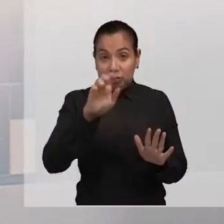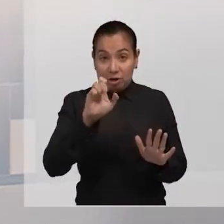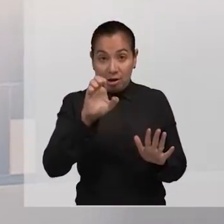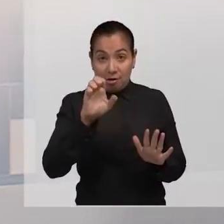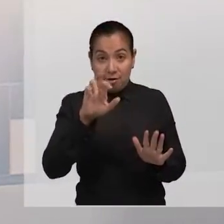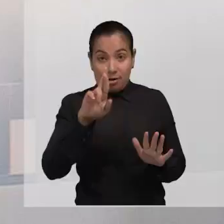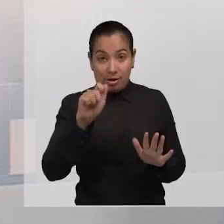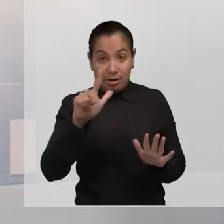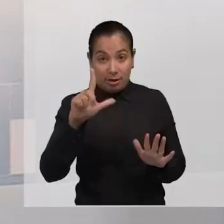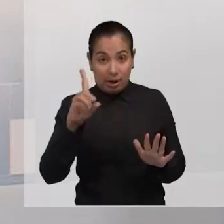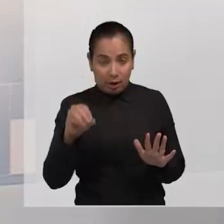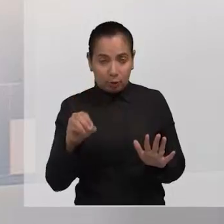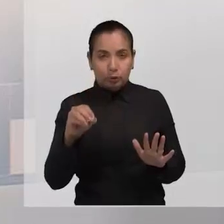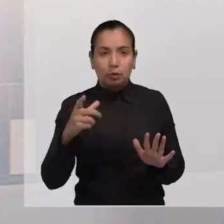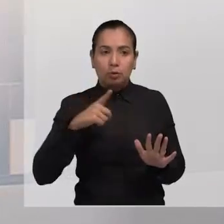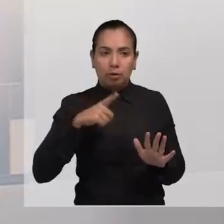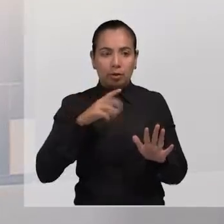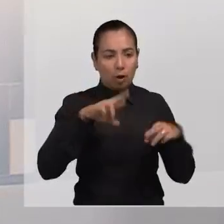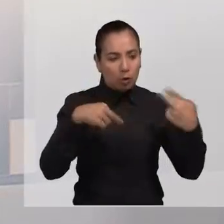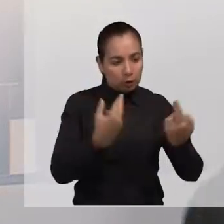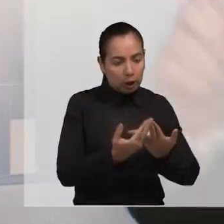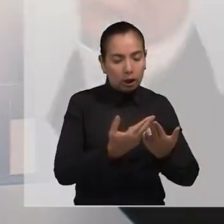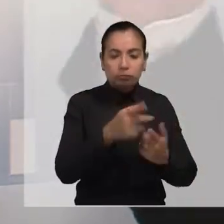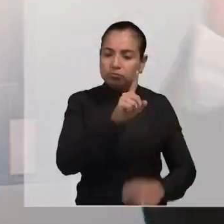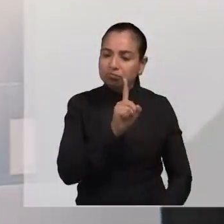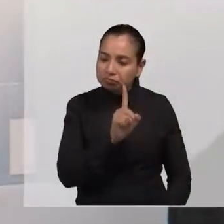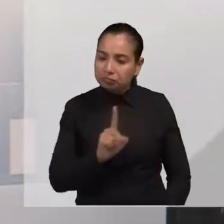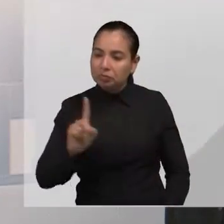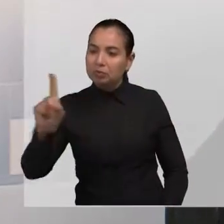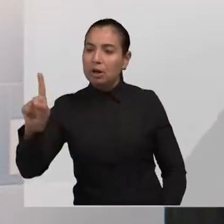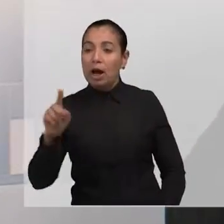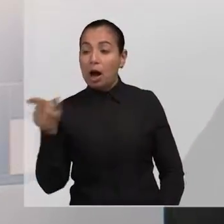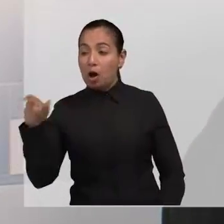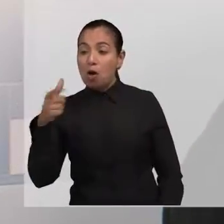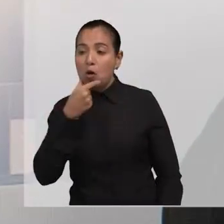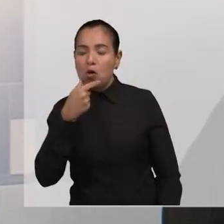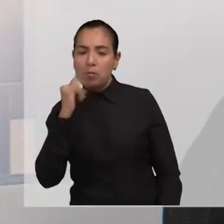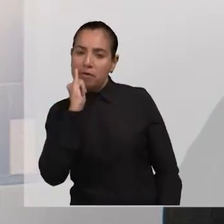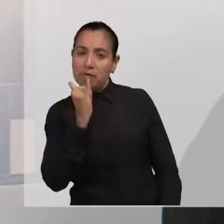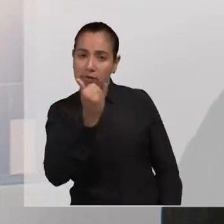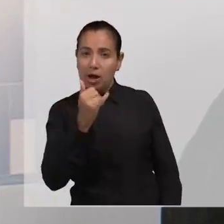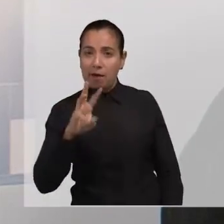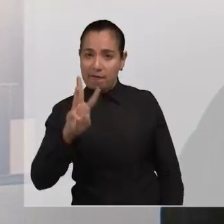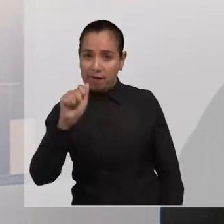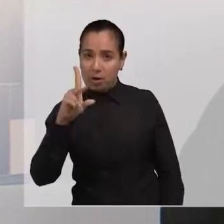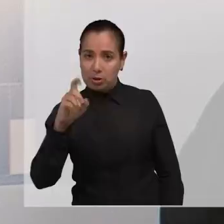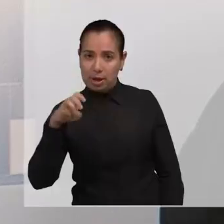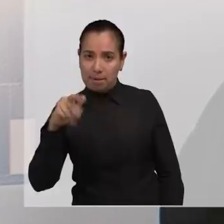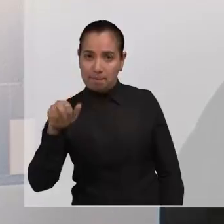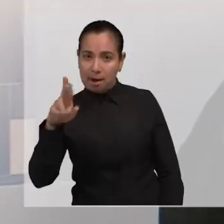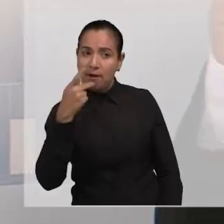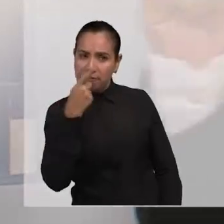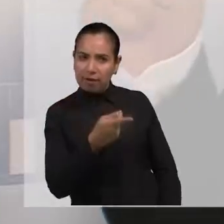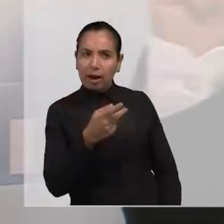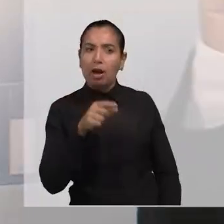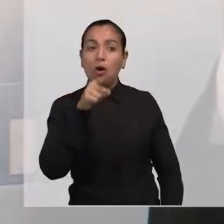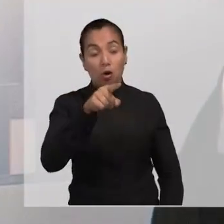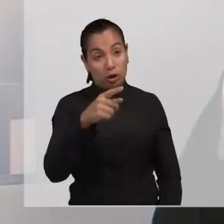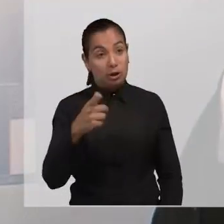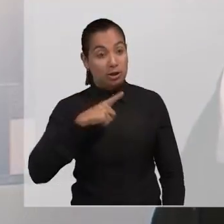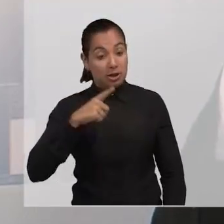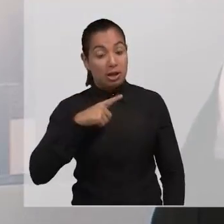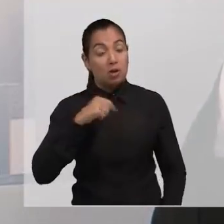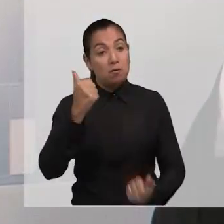reunião, Valdemar Costa Neto disse, olha, nós já temos um vice para você, José de